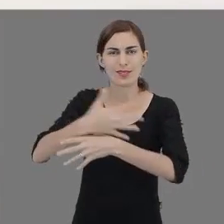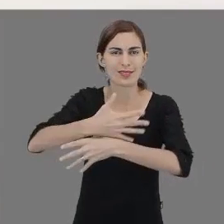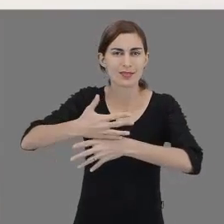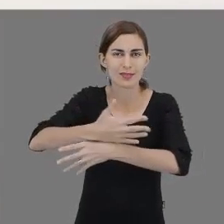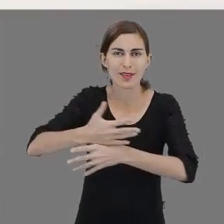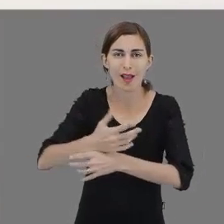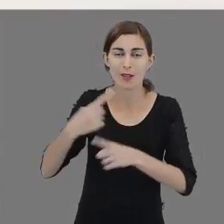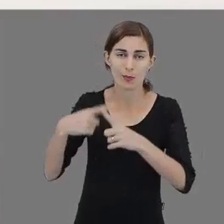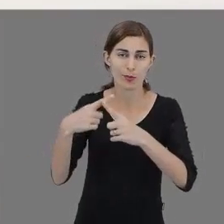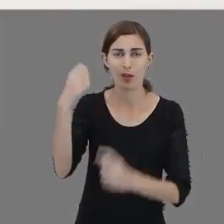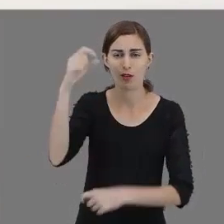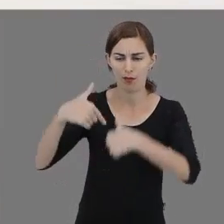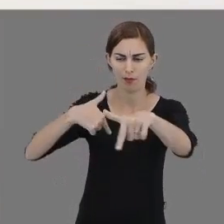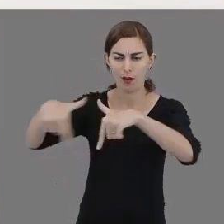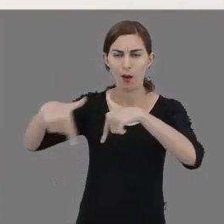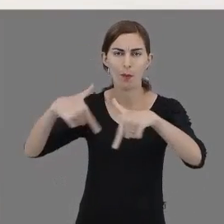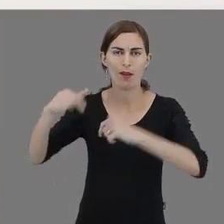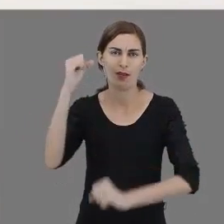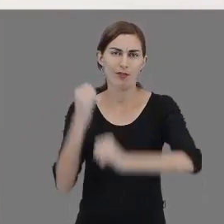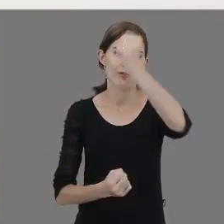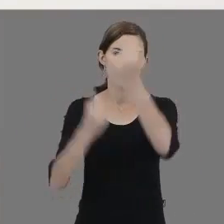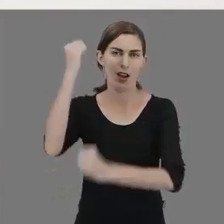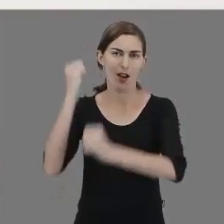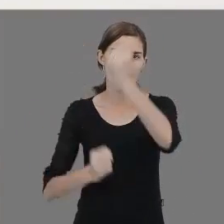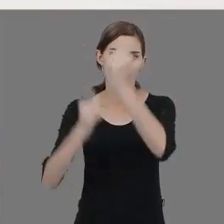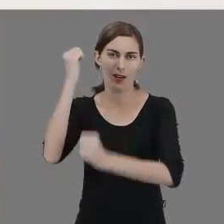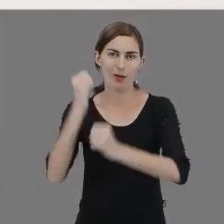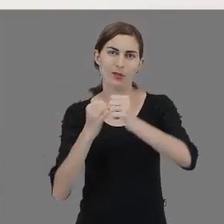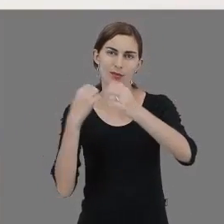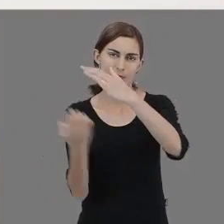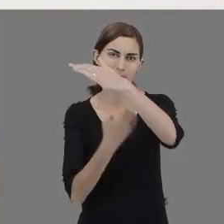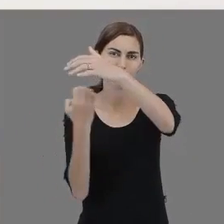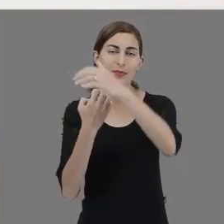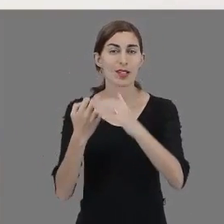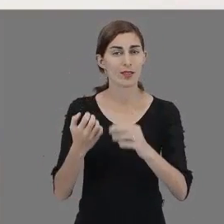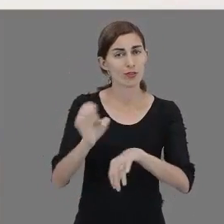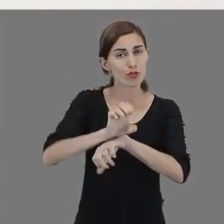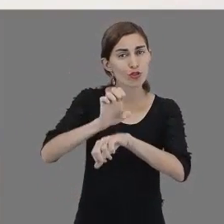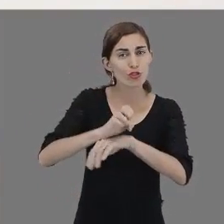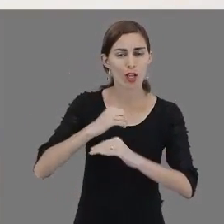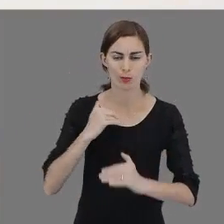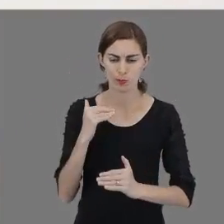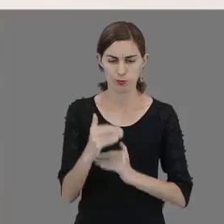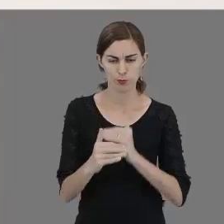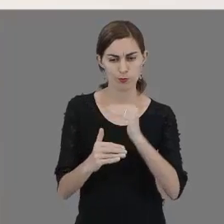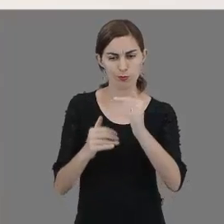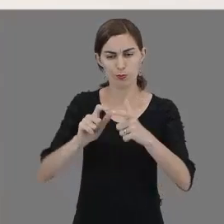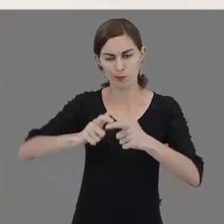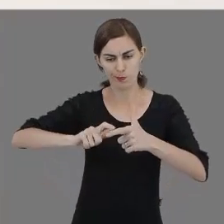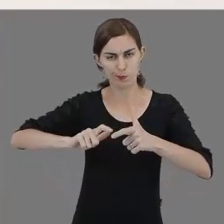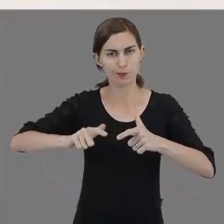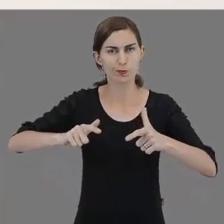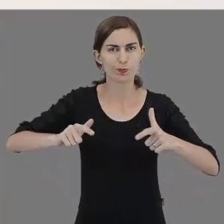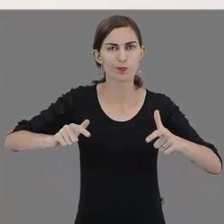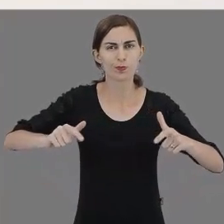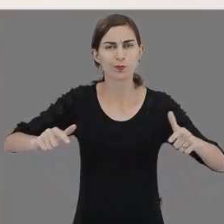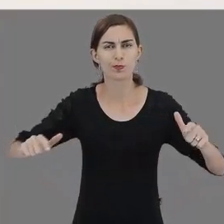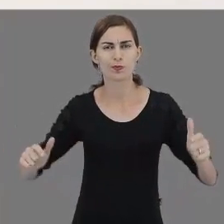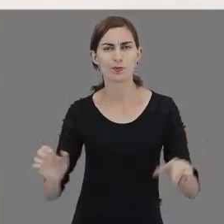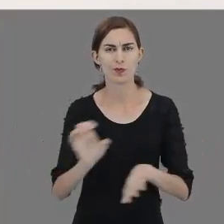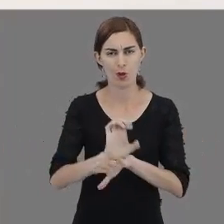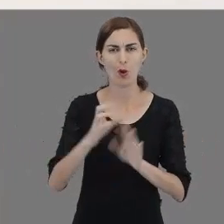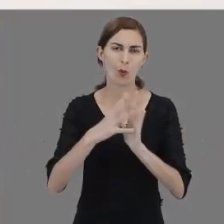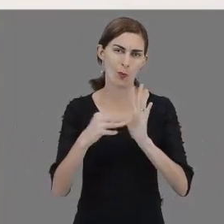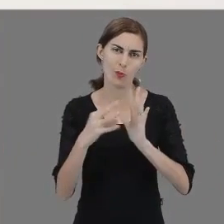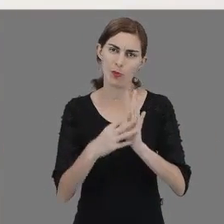cidades. E o Estado, ao mesmo tempo, ele também começa a crescer muito de tamanho. E acaba que esse